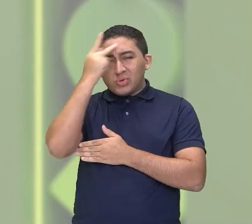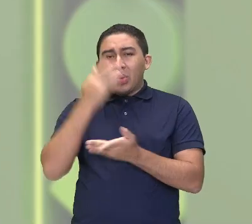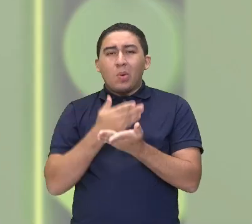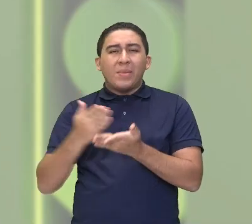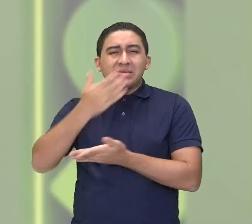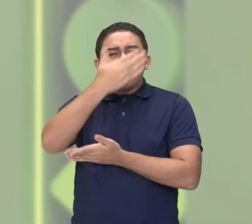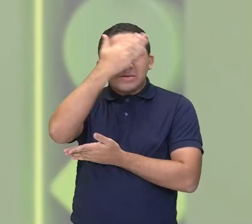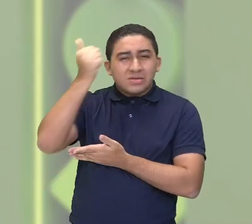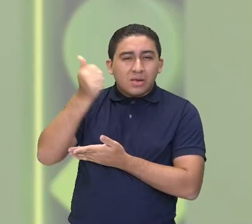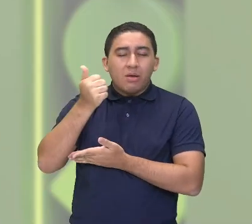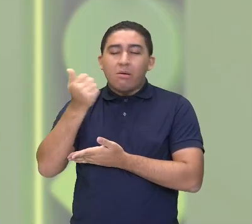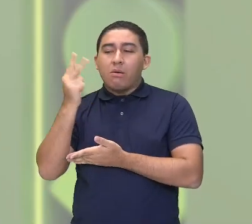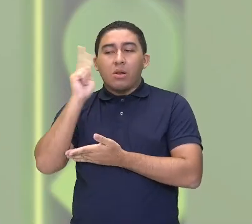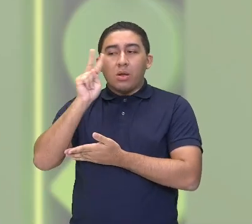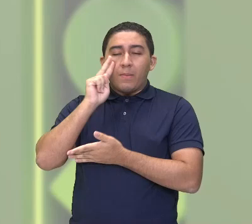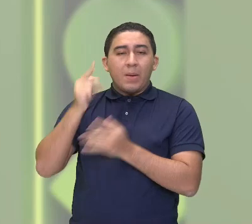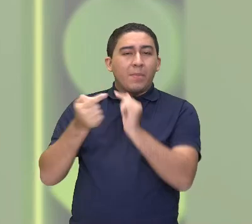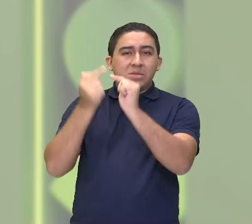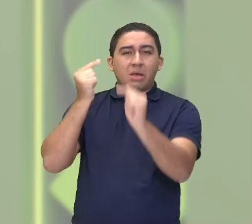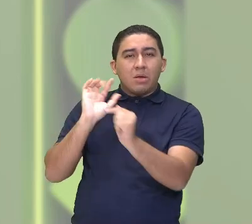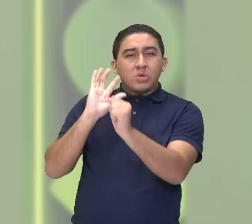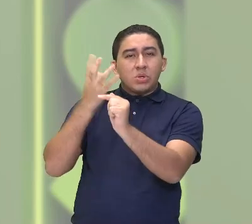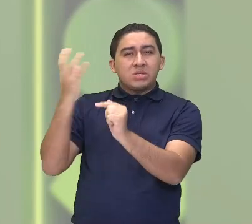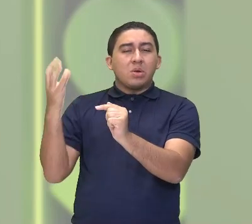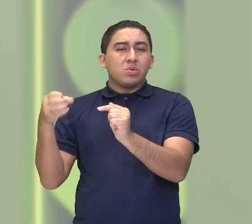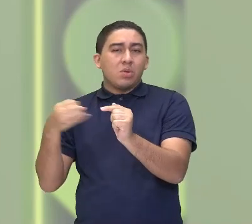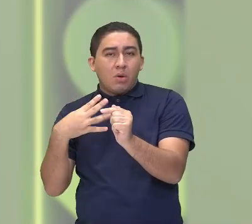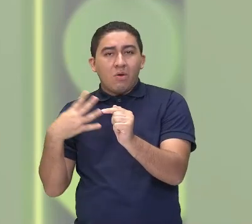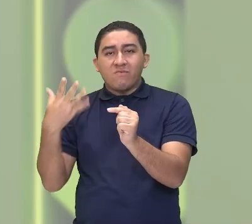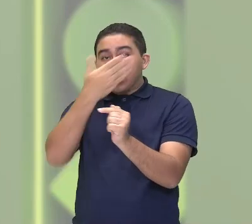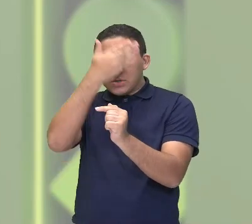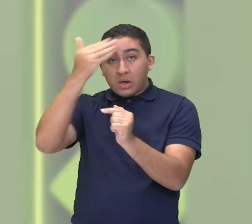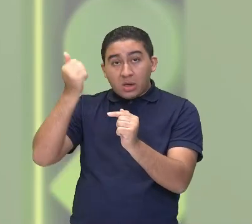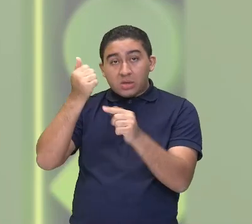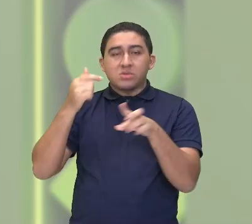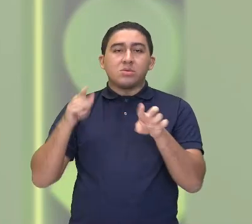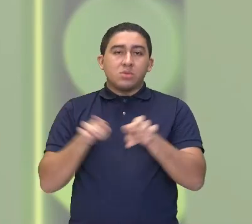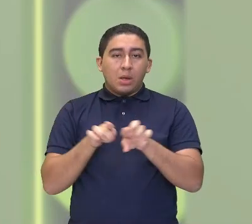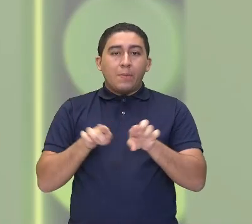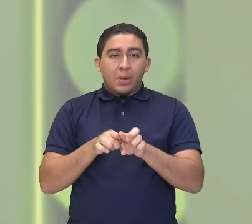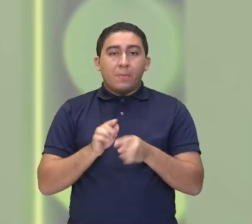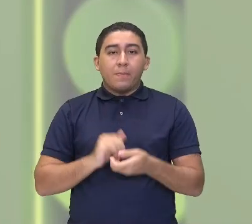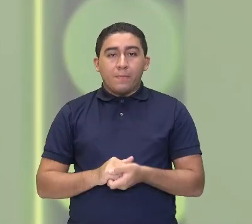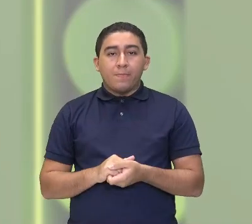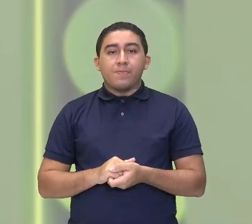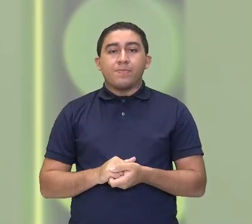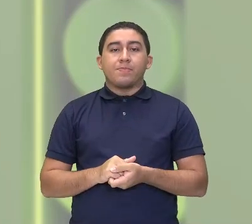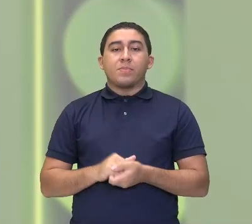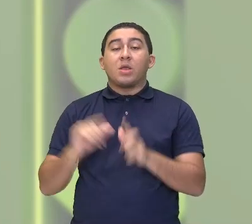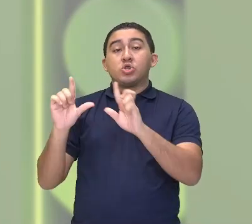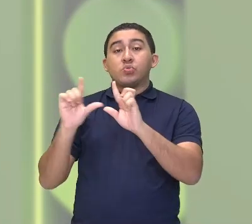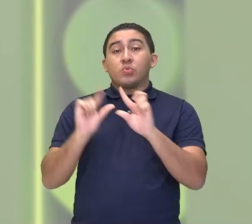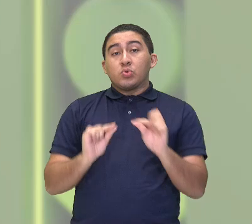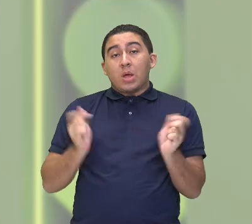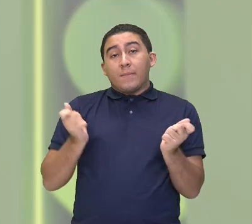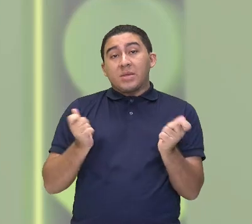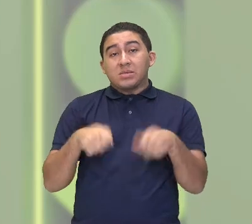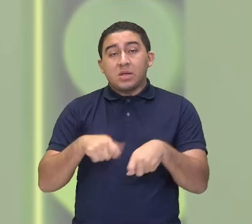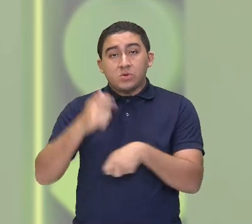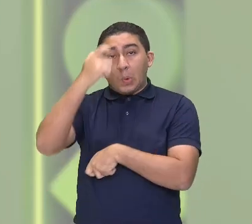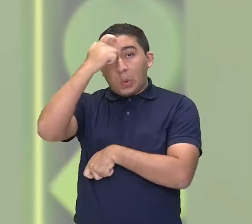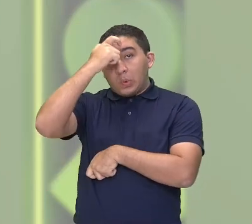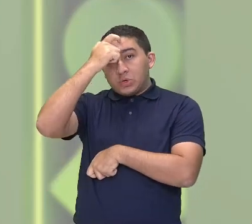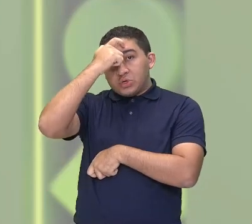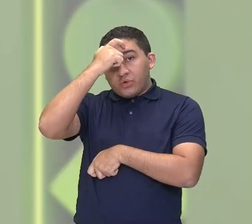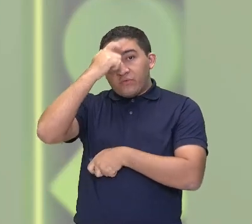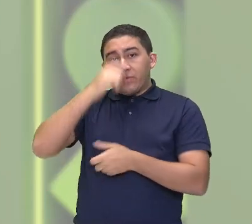ela não lembra de situações que aconteceram ali no seu dia a dia. Também tem a diminuição da sua capacidade cognitiva, né? Ela